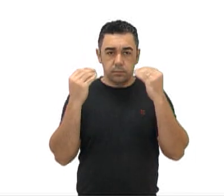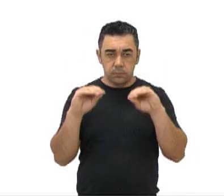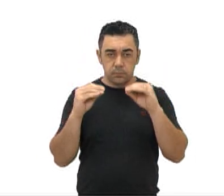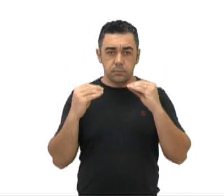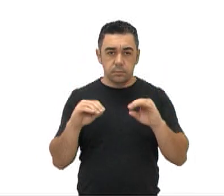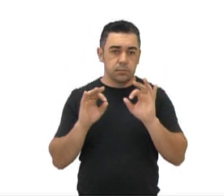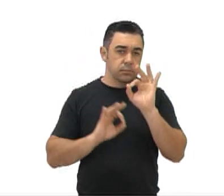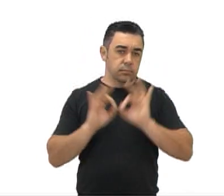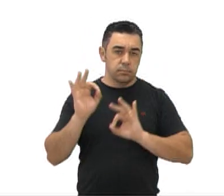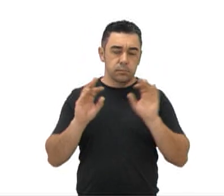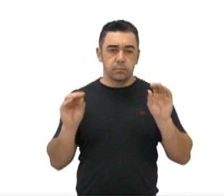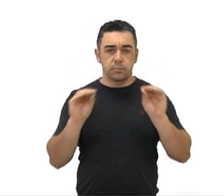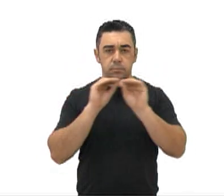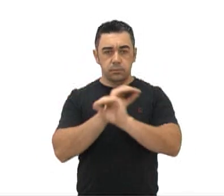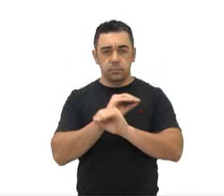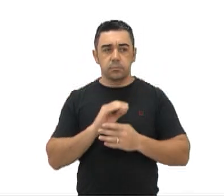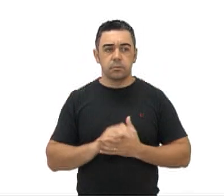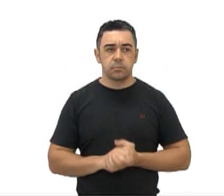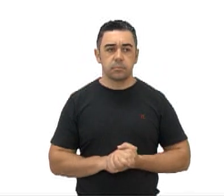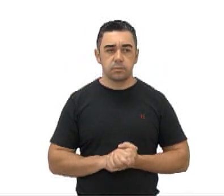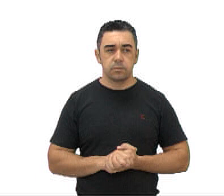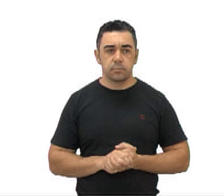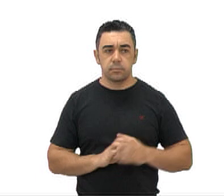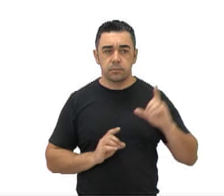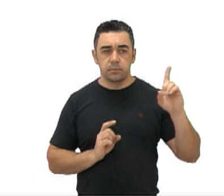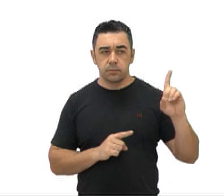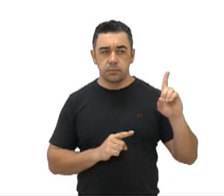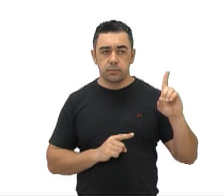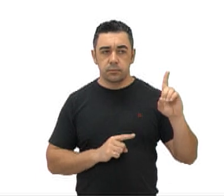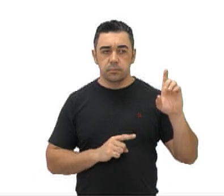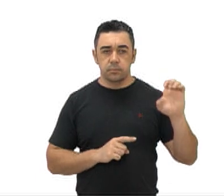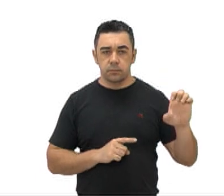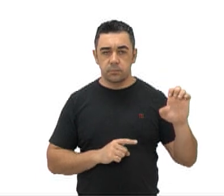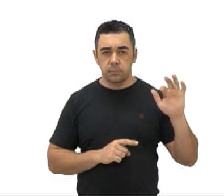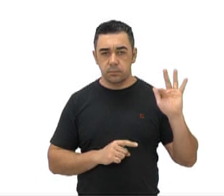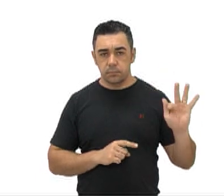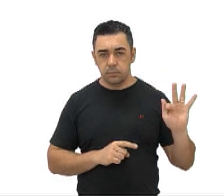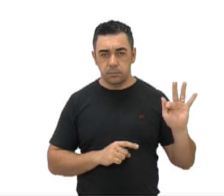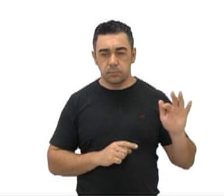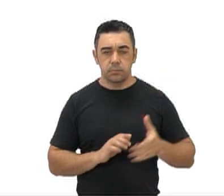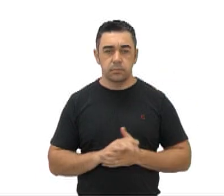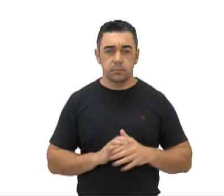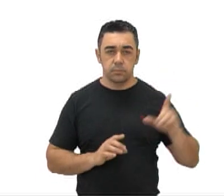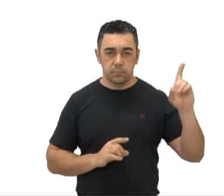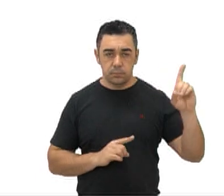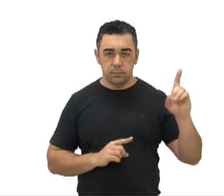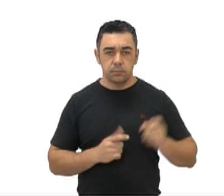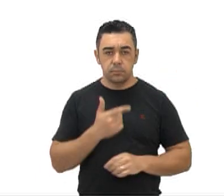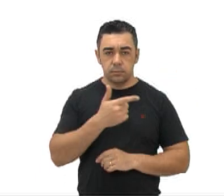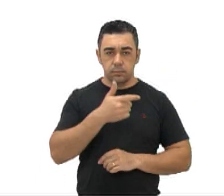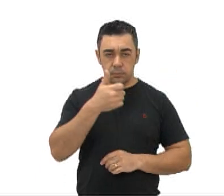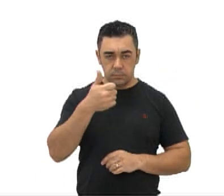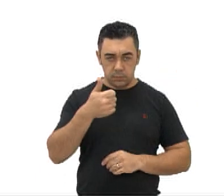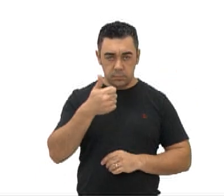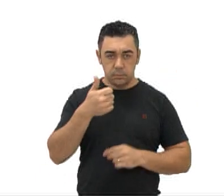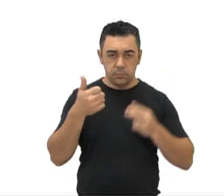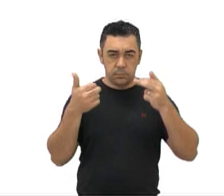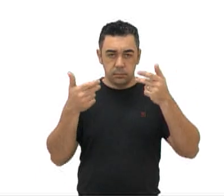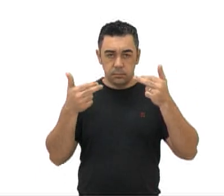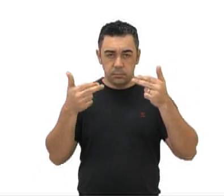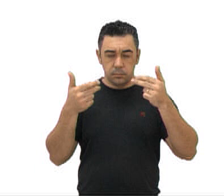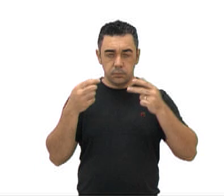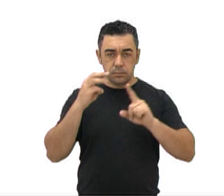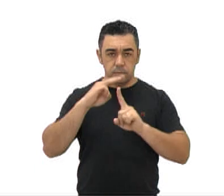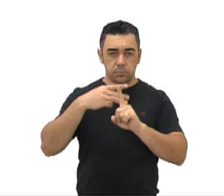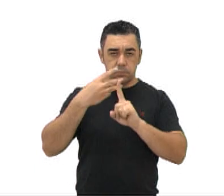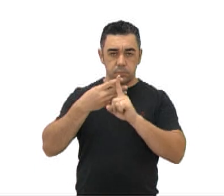fazer a montagem da expressão. A letra D, E e F. 21 é igual ao triplo